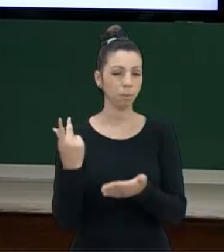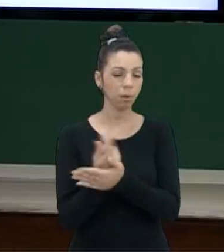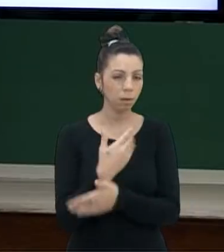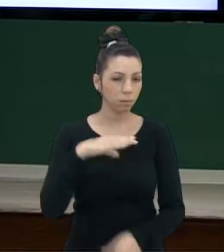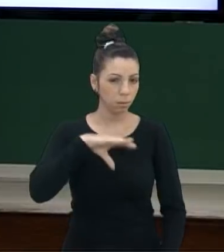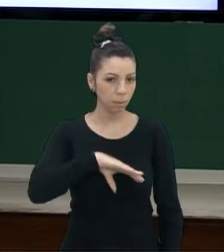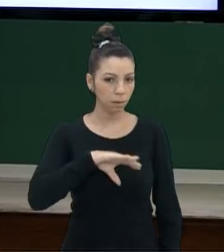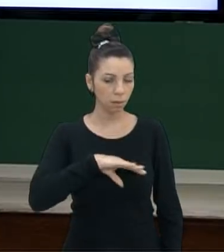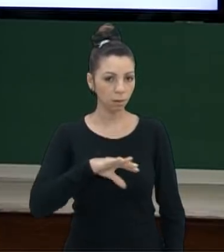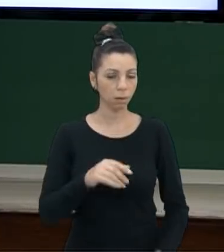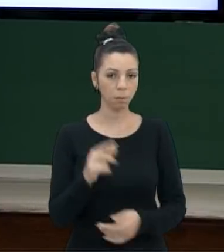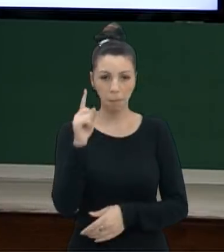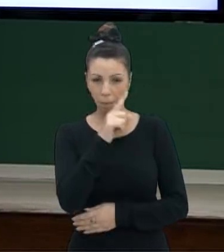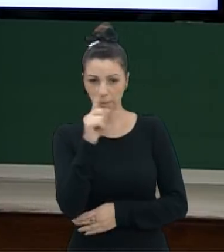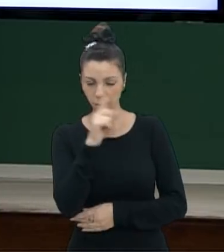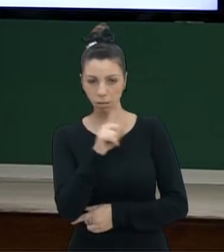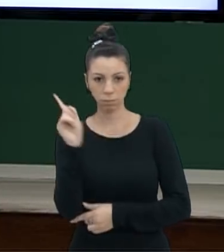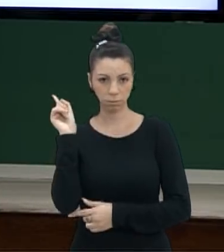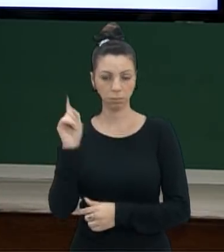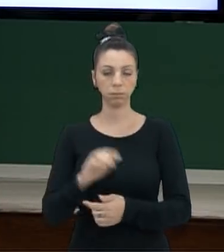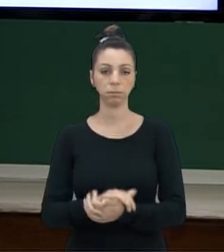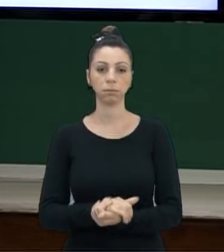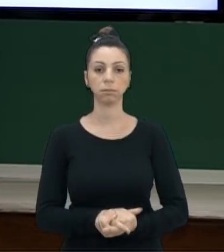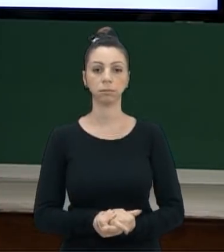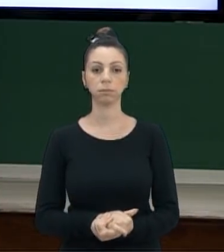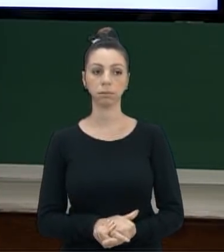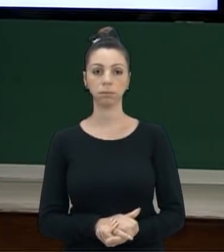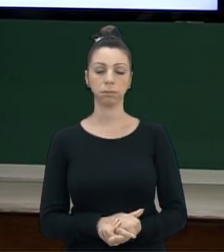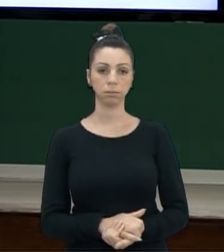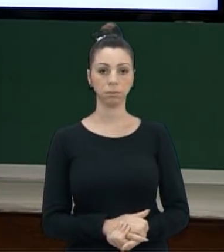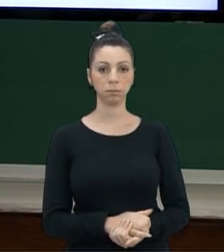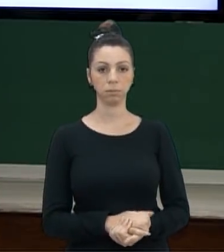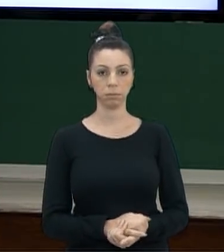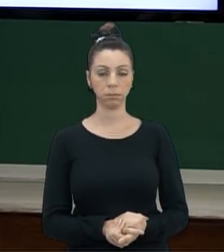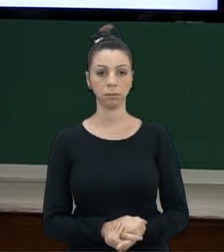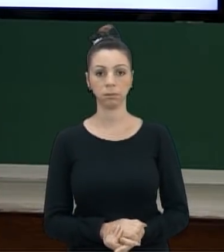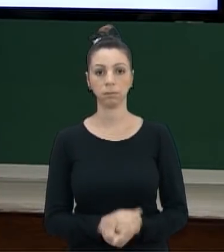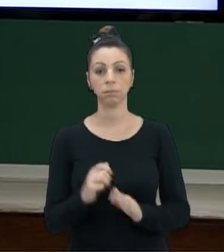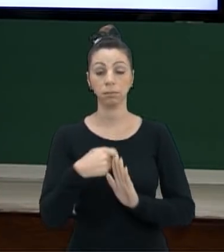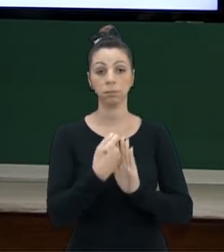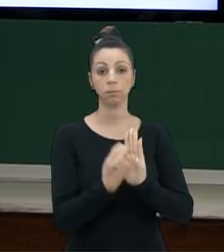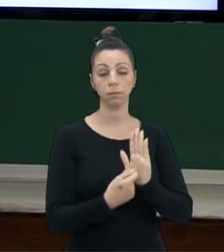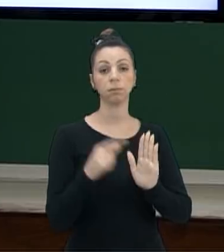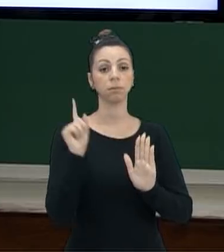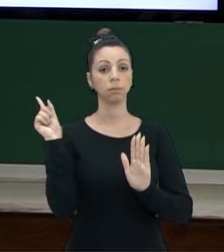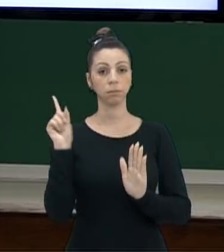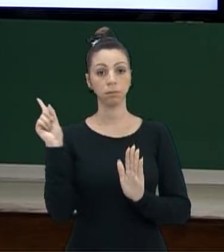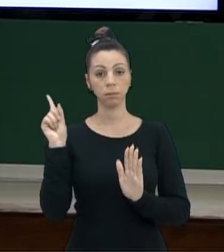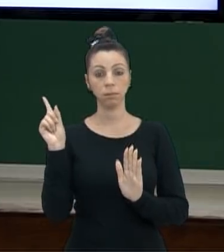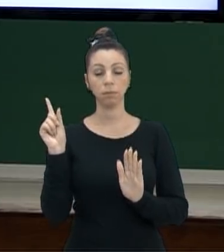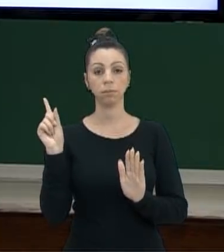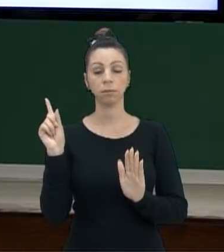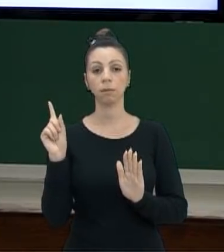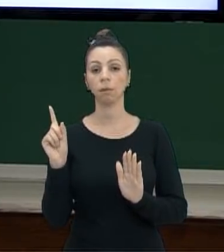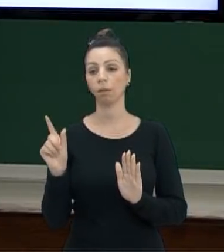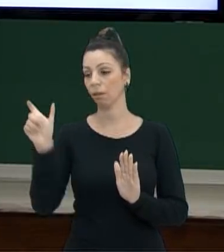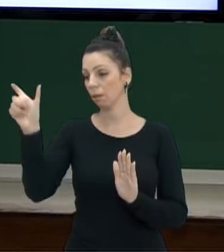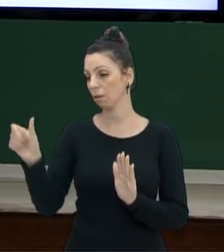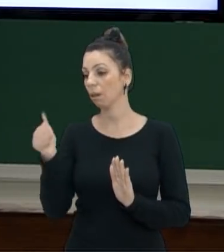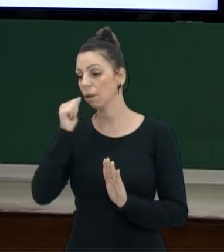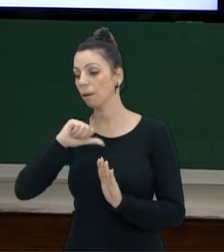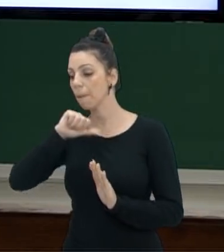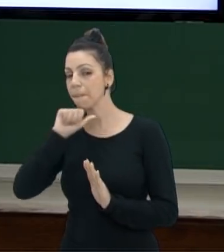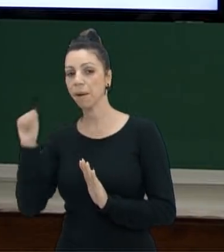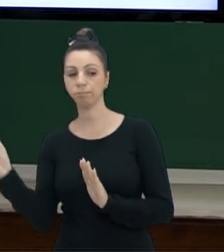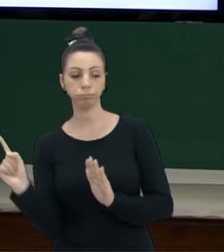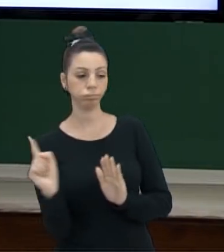português aqui, uma falha, né? E aí, o que vocês vão fazer com esse texto? Então, isso aí que ela fez de vir ao meu quarto e mexer